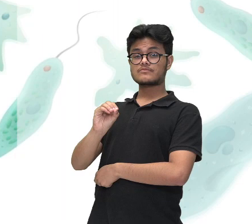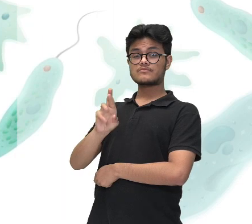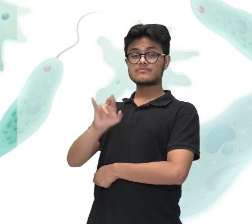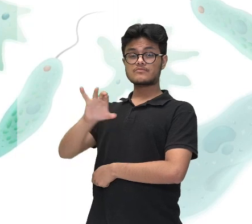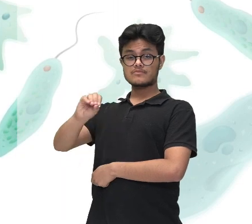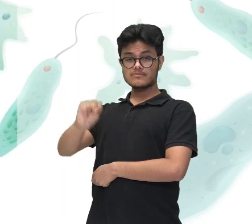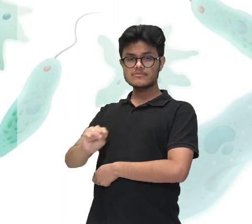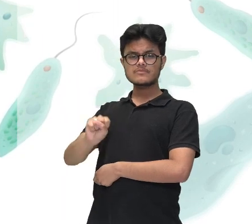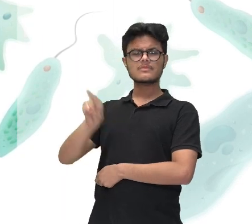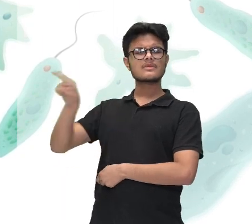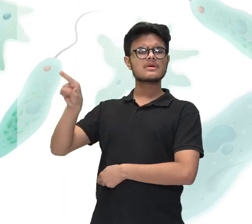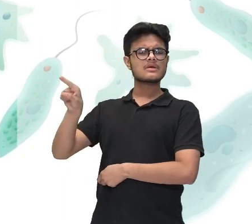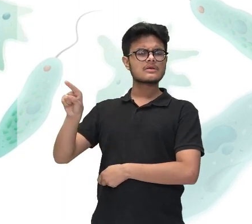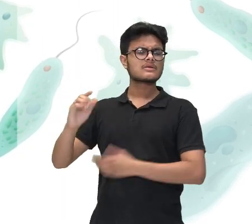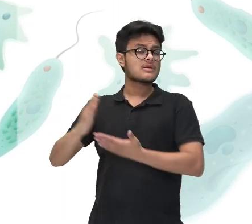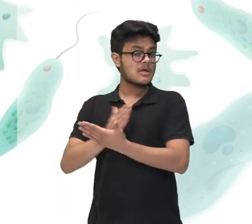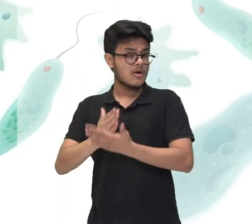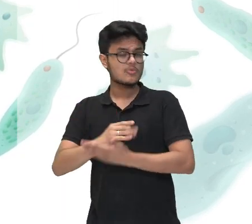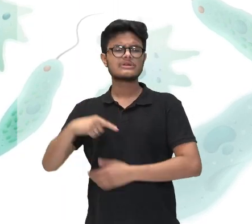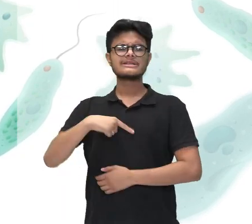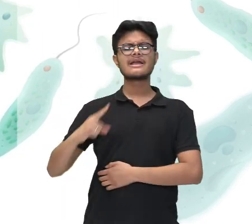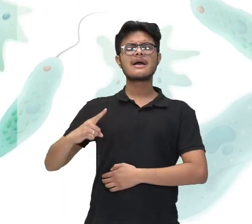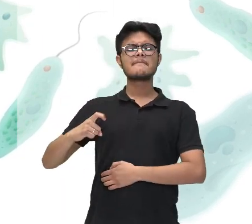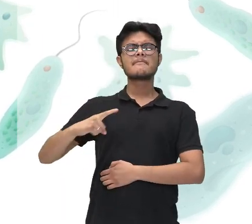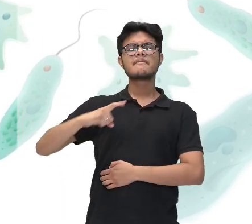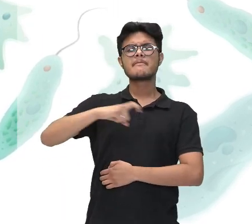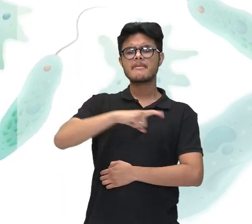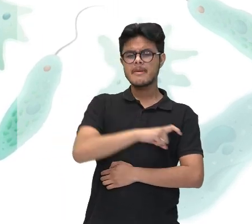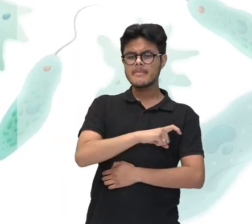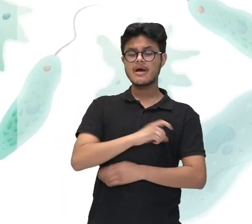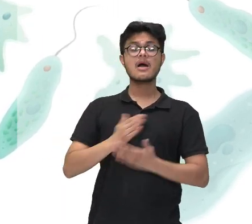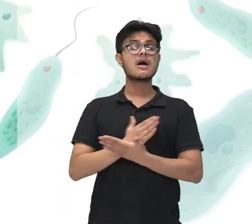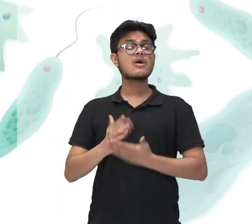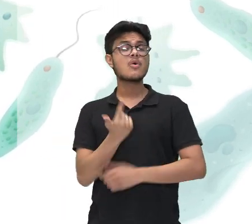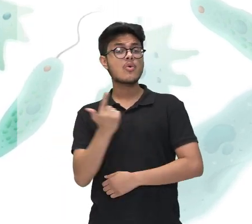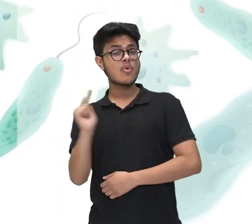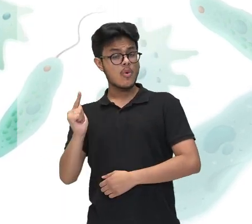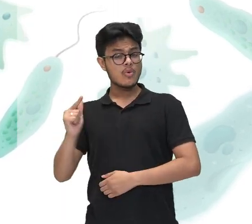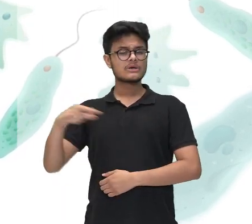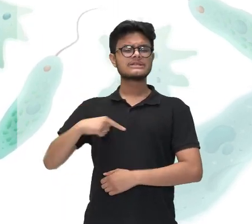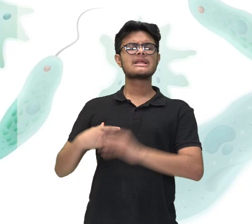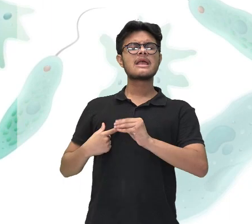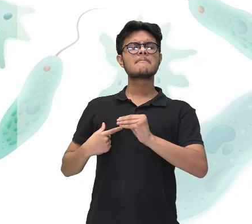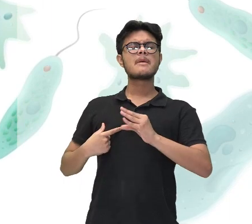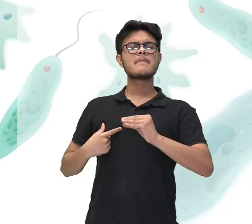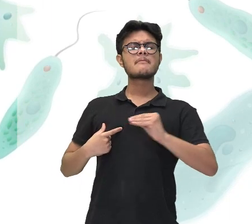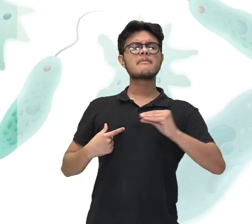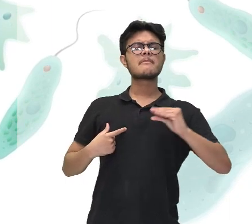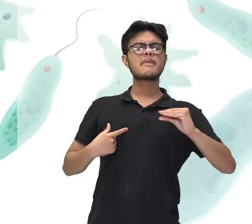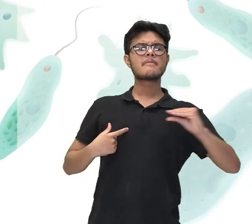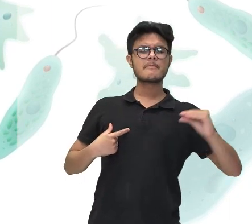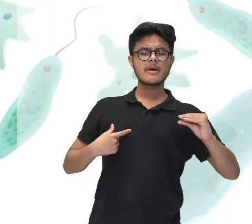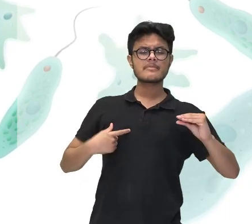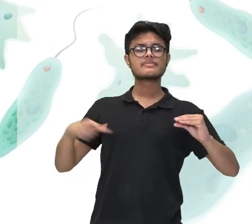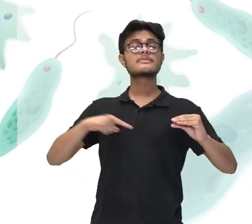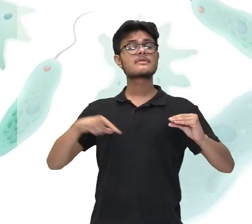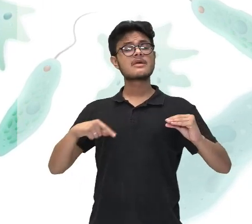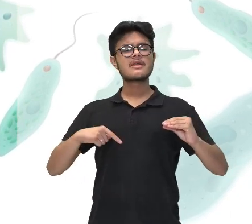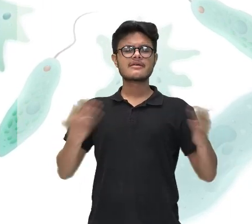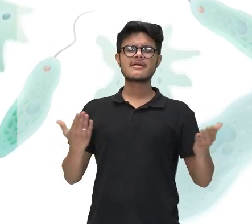aí protozoários que são flagelados, vocês estão vendo aí outros protozoários que possuem essas